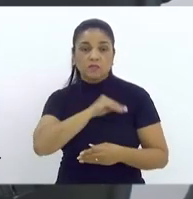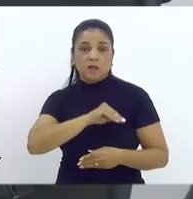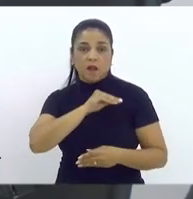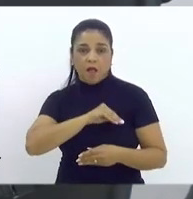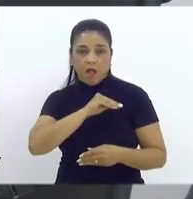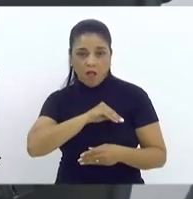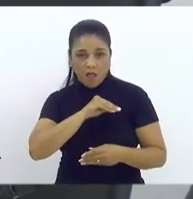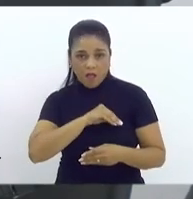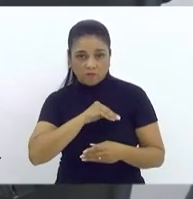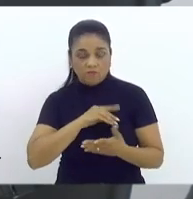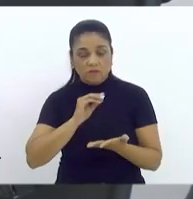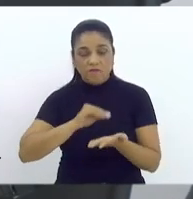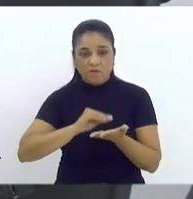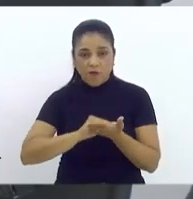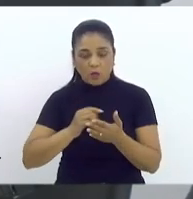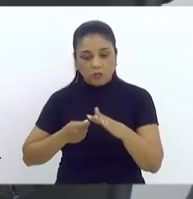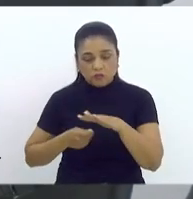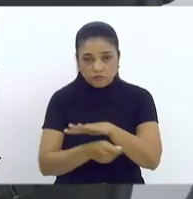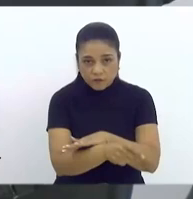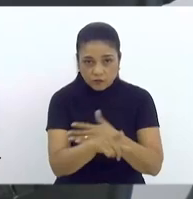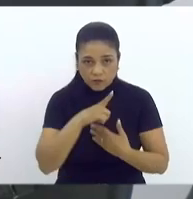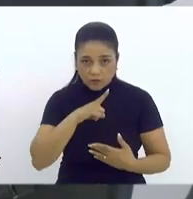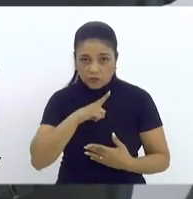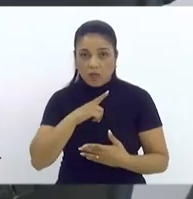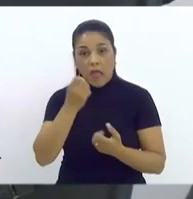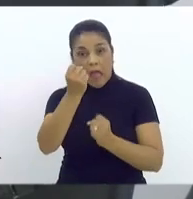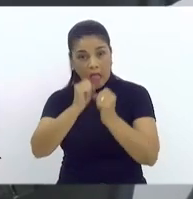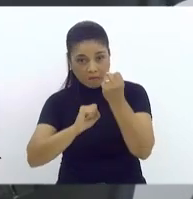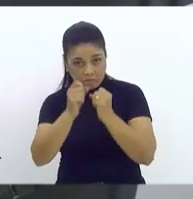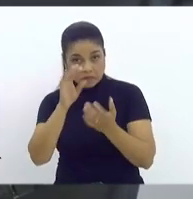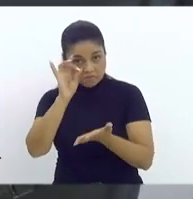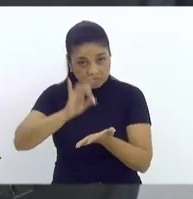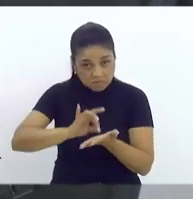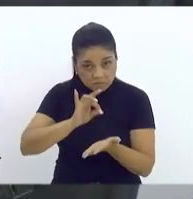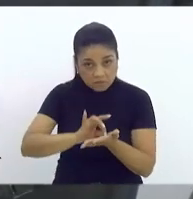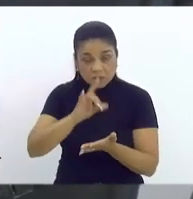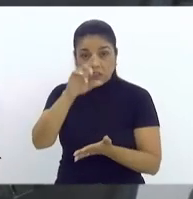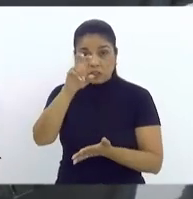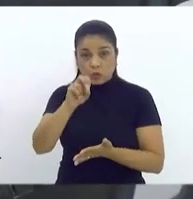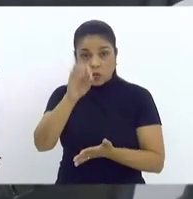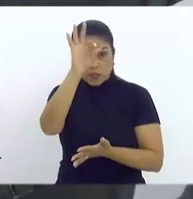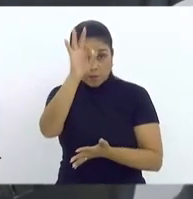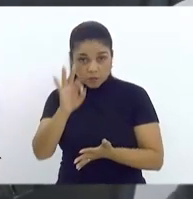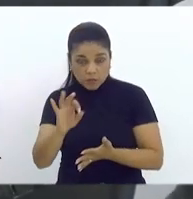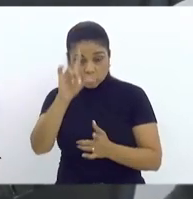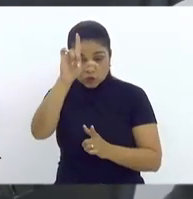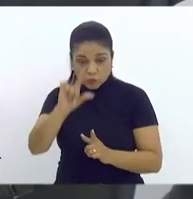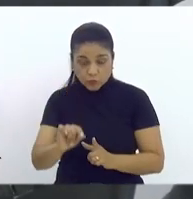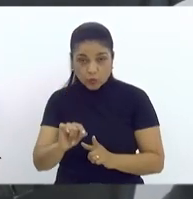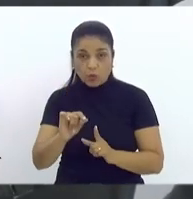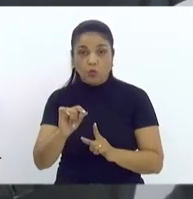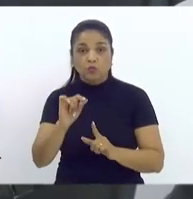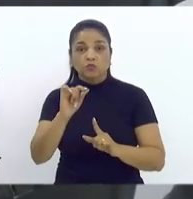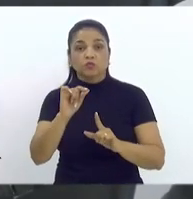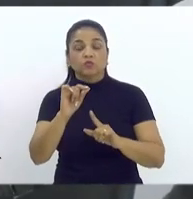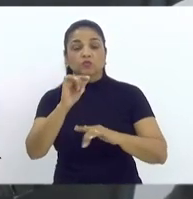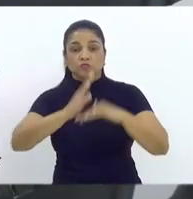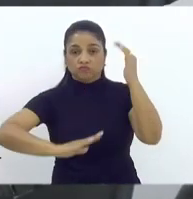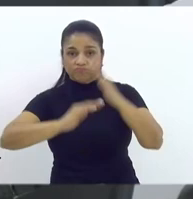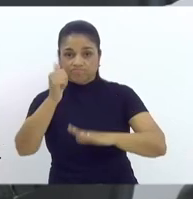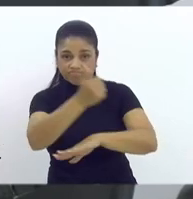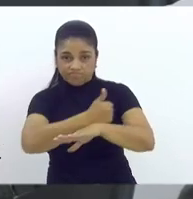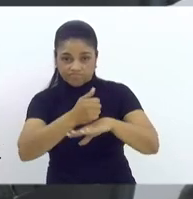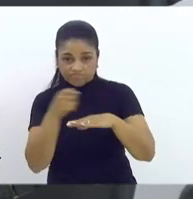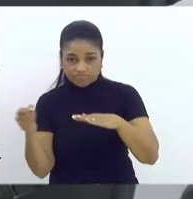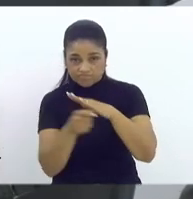de investimentos. É verdade que a Natuz reduziu em cerca de 50% o número de funcionários, terceirizando serviços